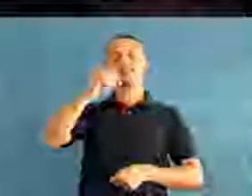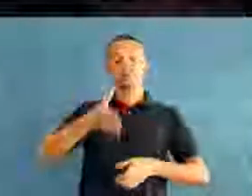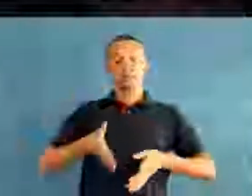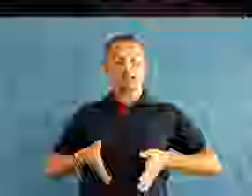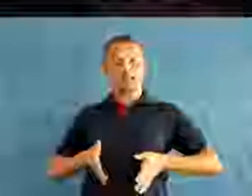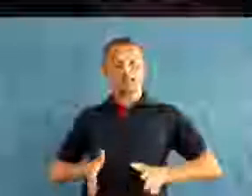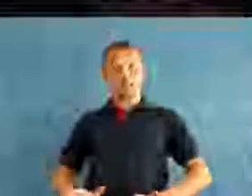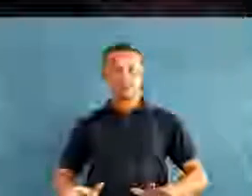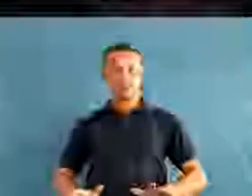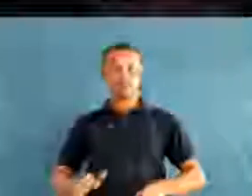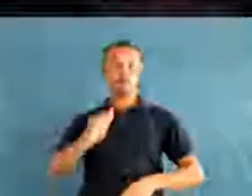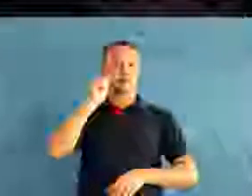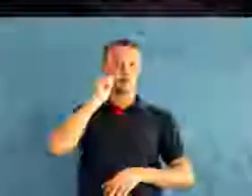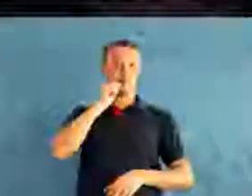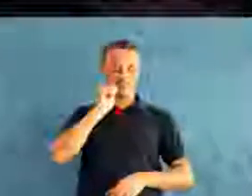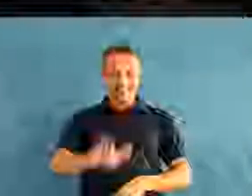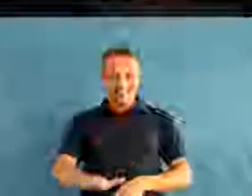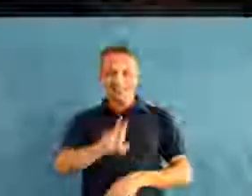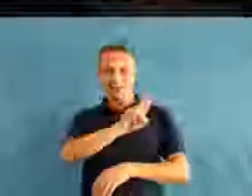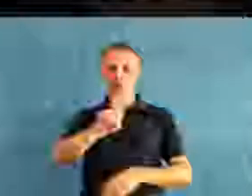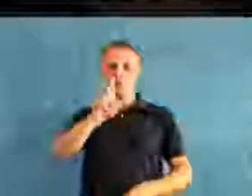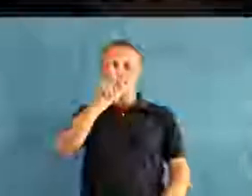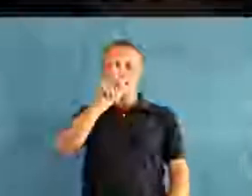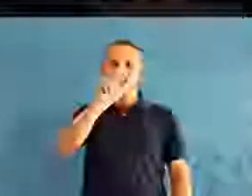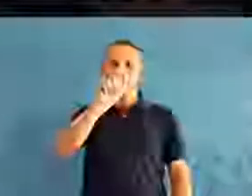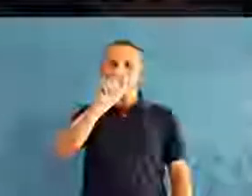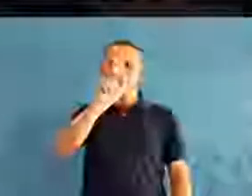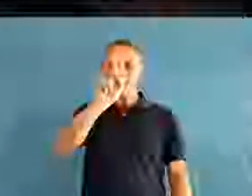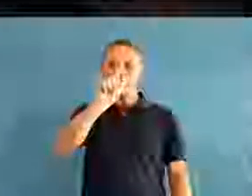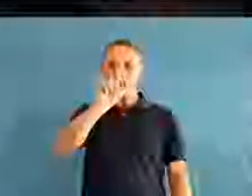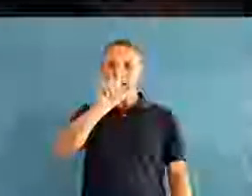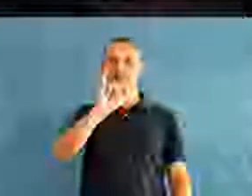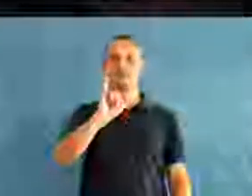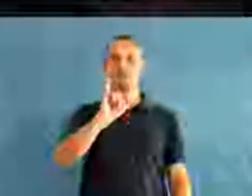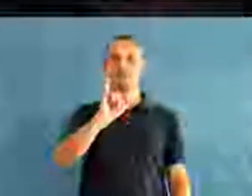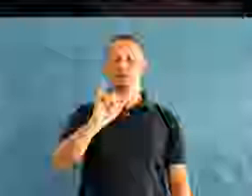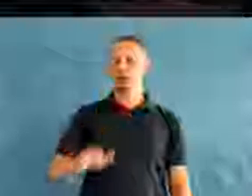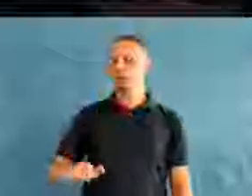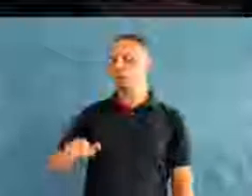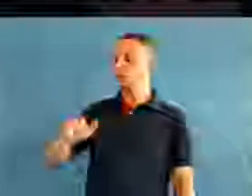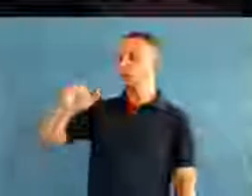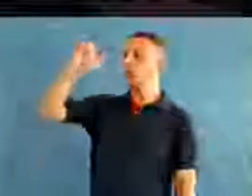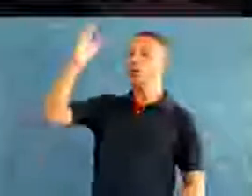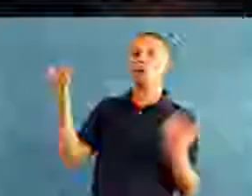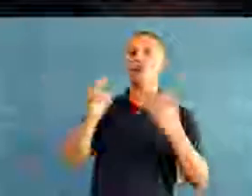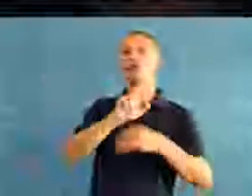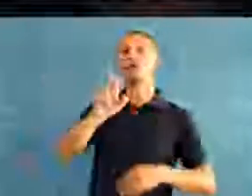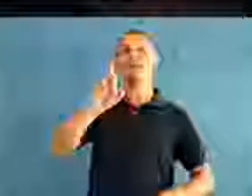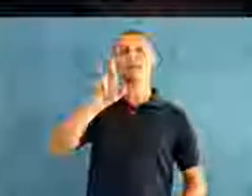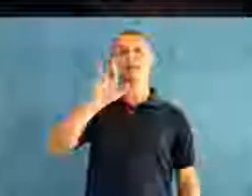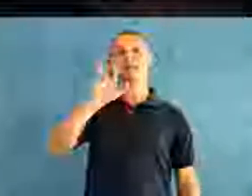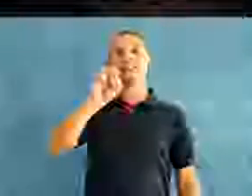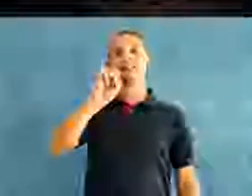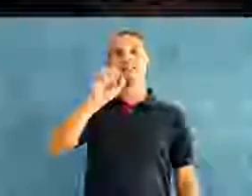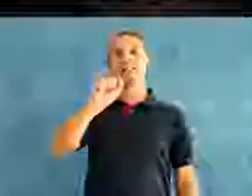no interior do Rio Grande do Norte, hoje chama-se Nízia Floresta, que ia se tornar uma exceção dentre a maioria